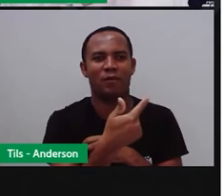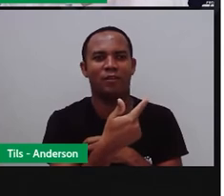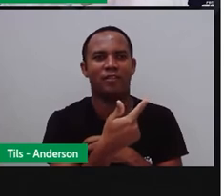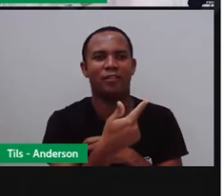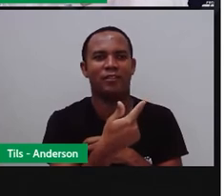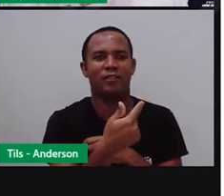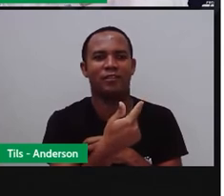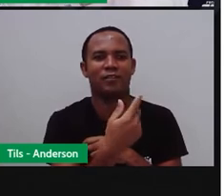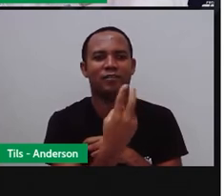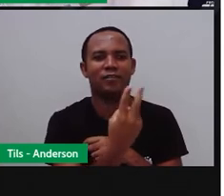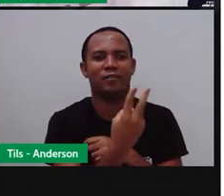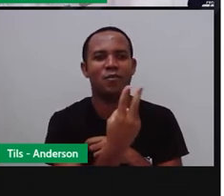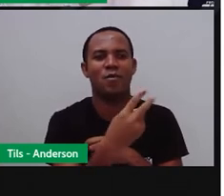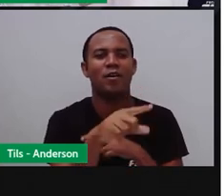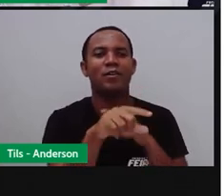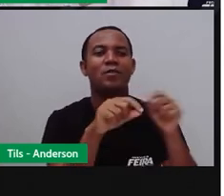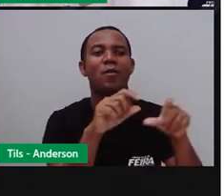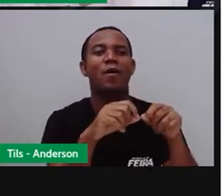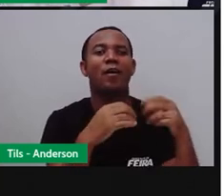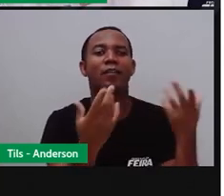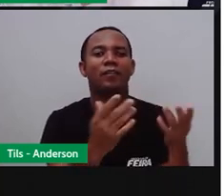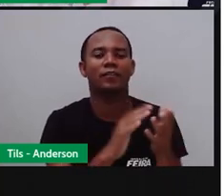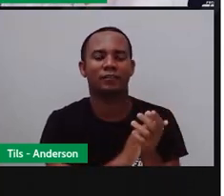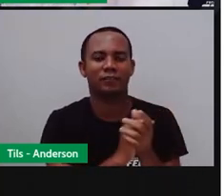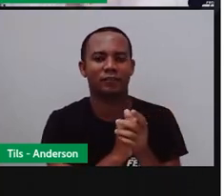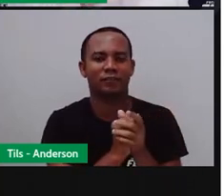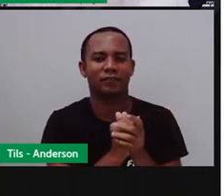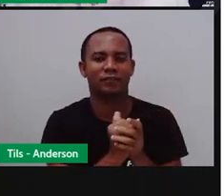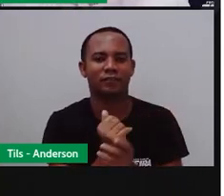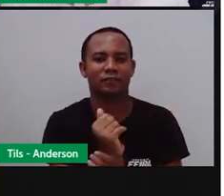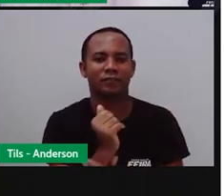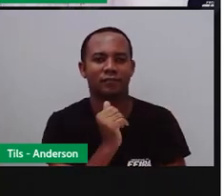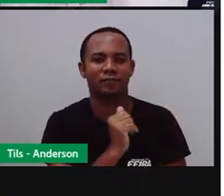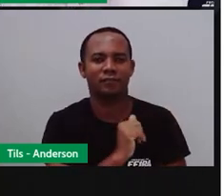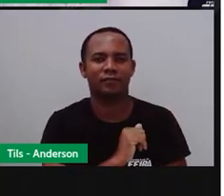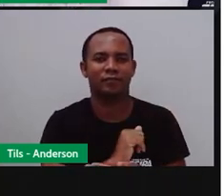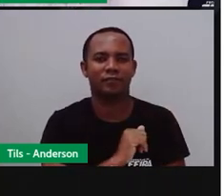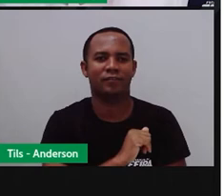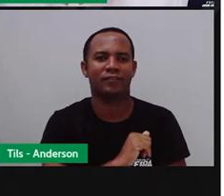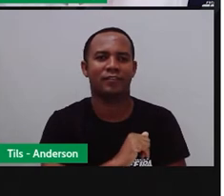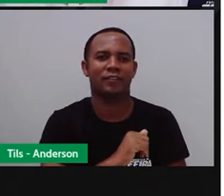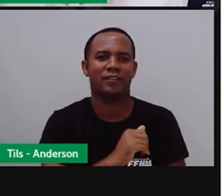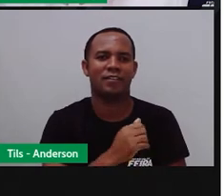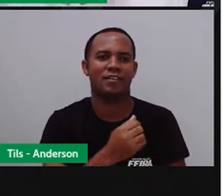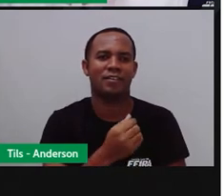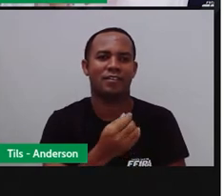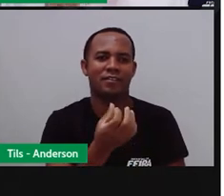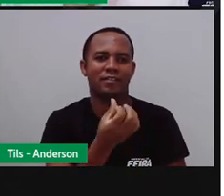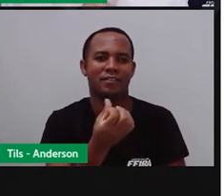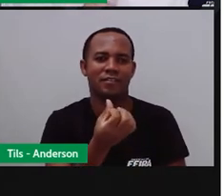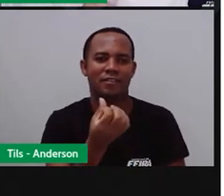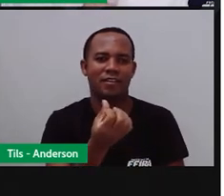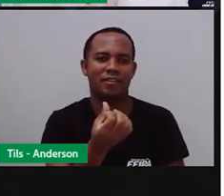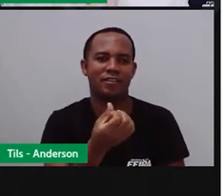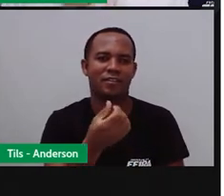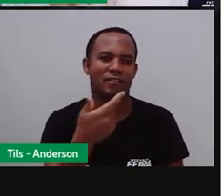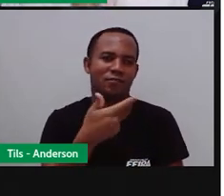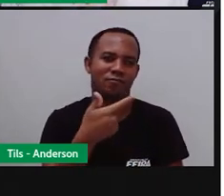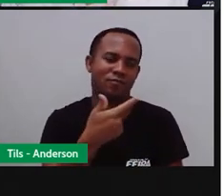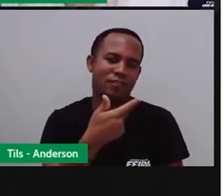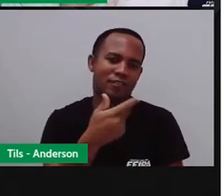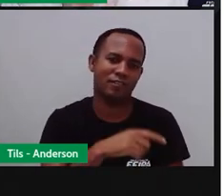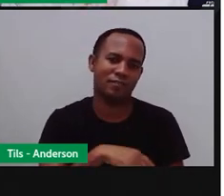Quantos ele teria recolhido? Ó, seria valendo por dois. Seria seis quantas vezes? Duas vezes.